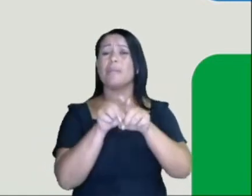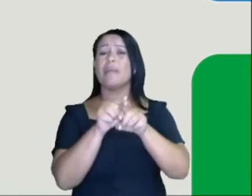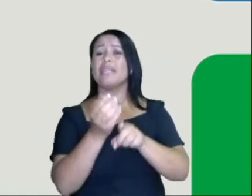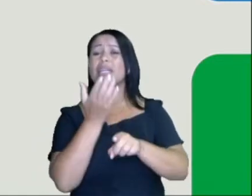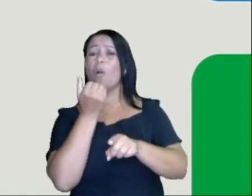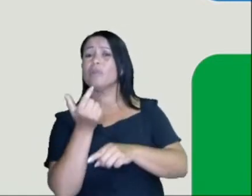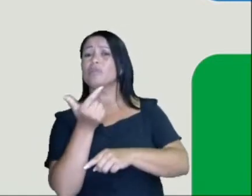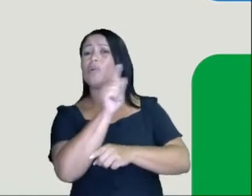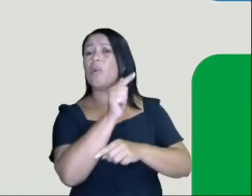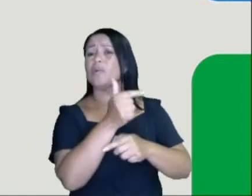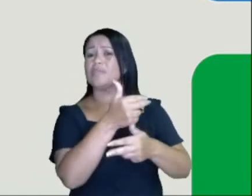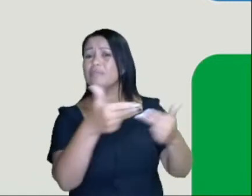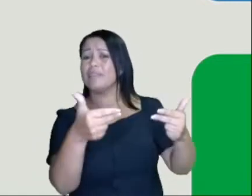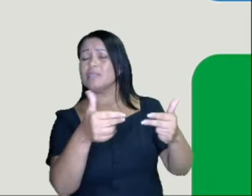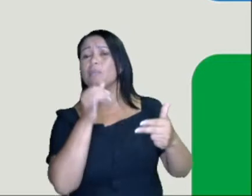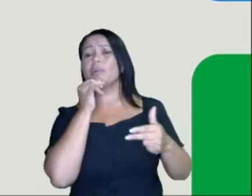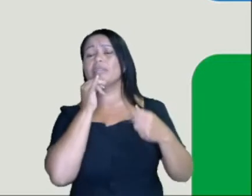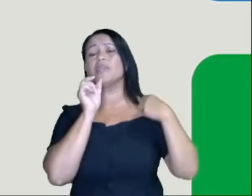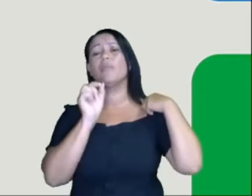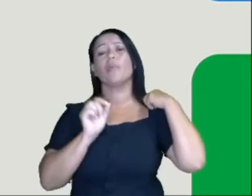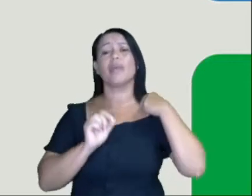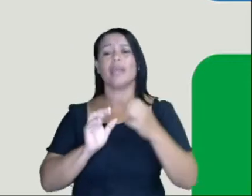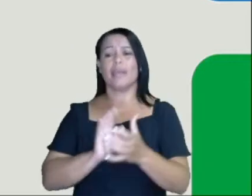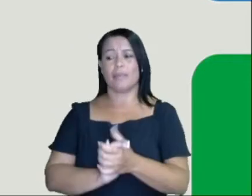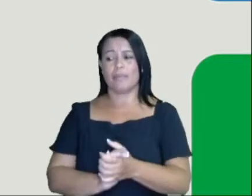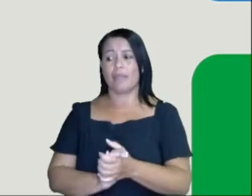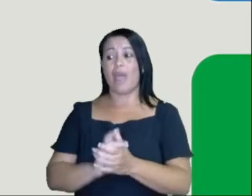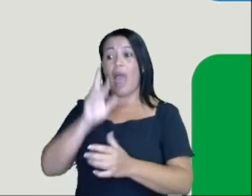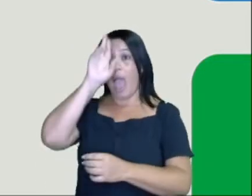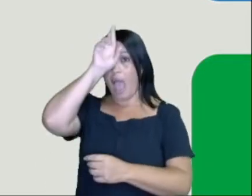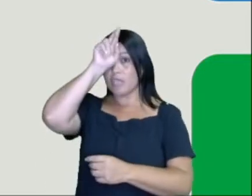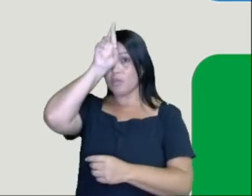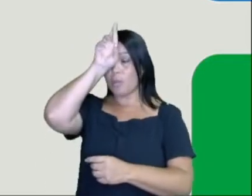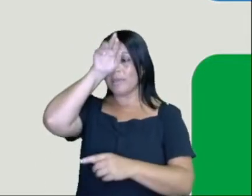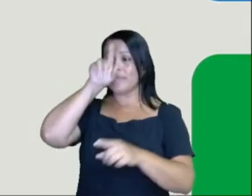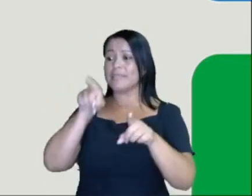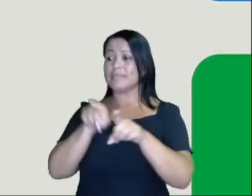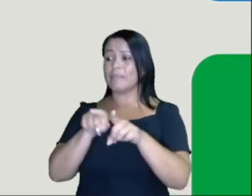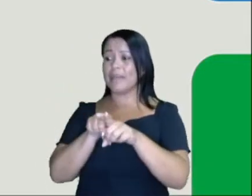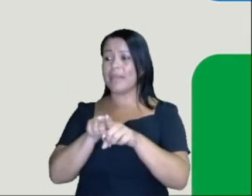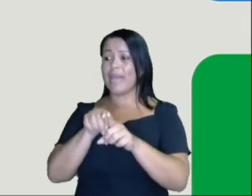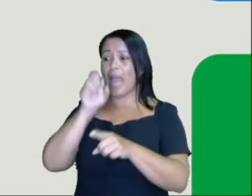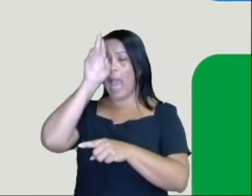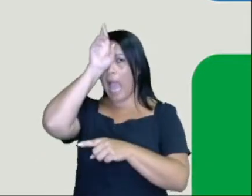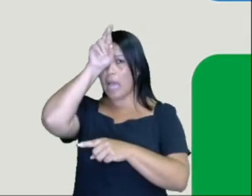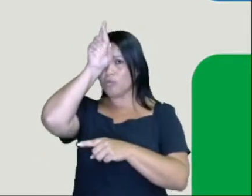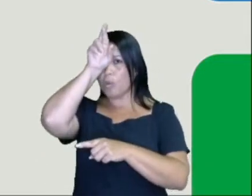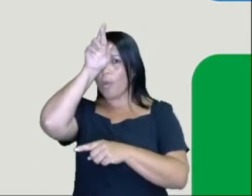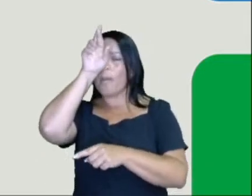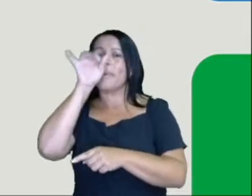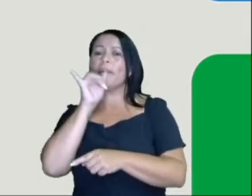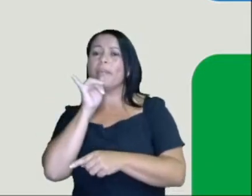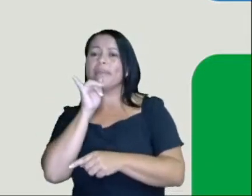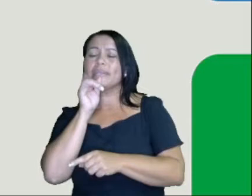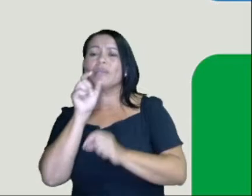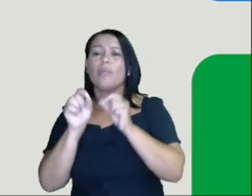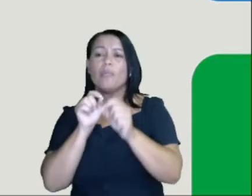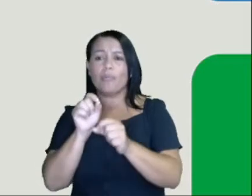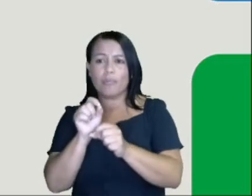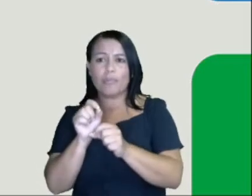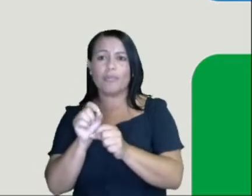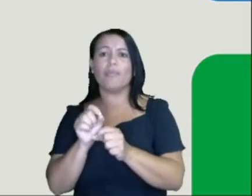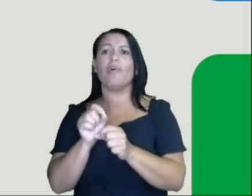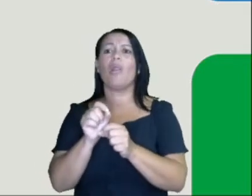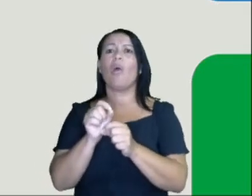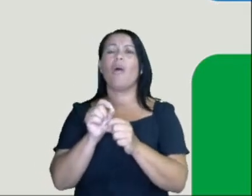outra espécie. Um exemplo é a relação entre formigas e pulgões. As formigas alimentam-se da seiva retirada